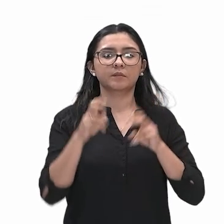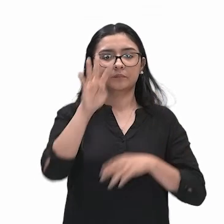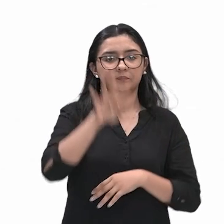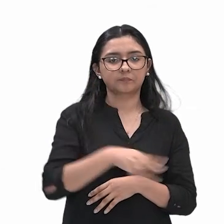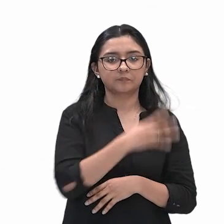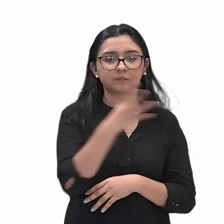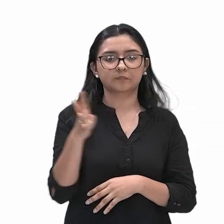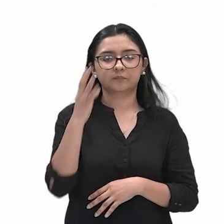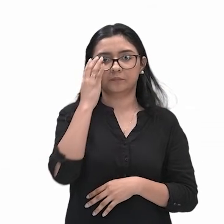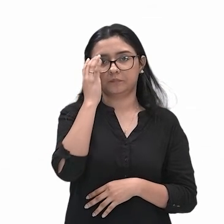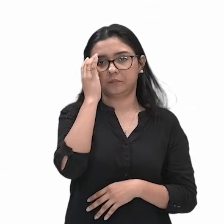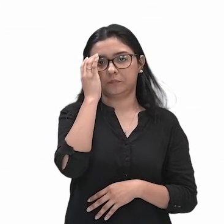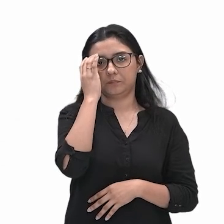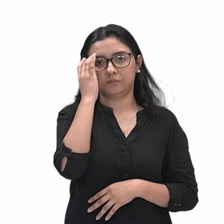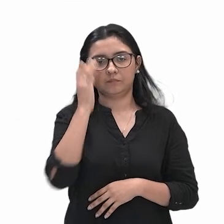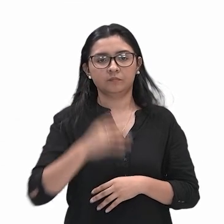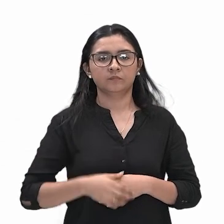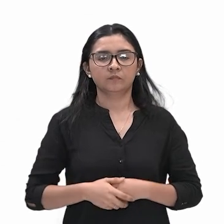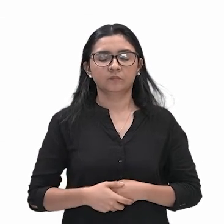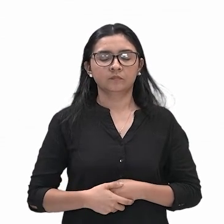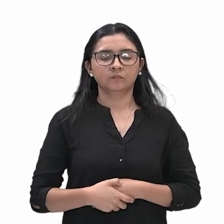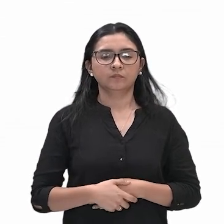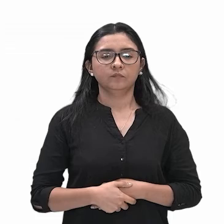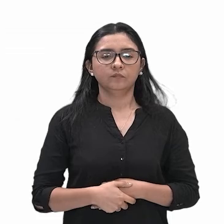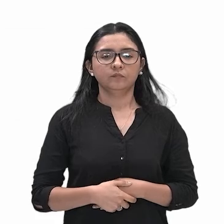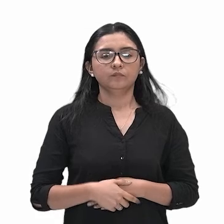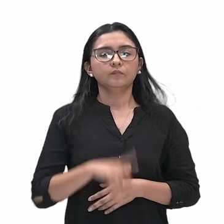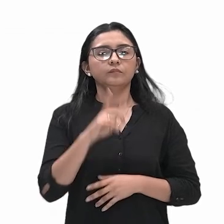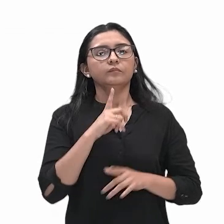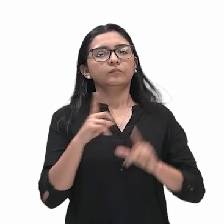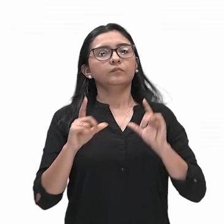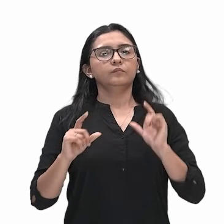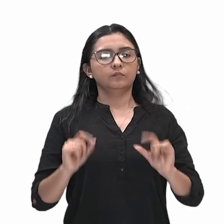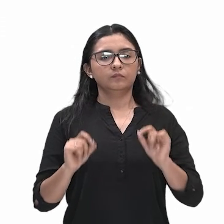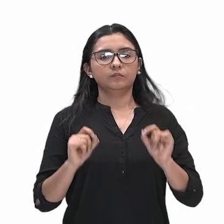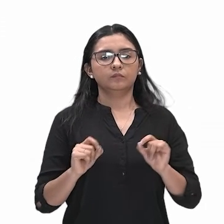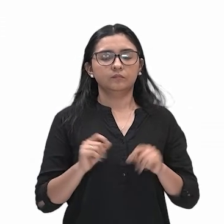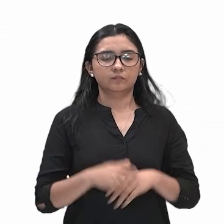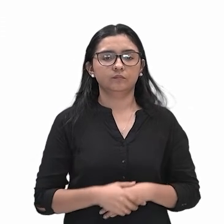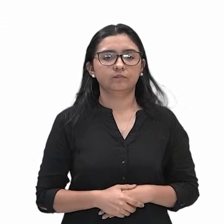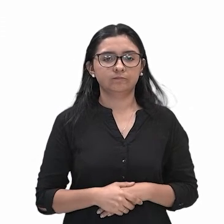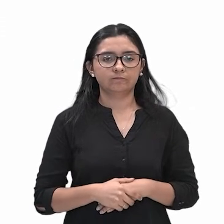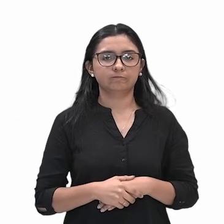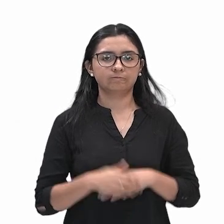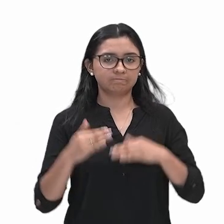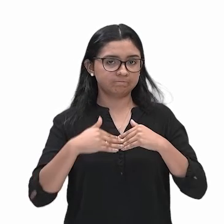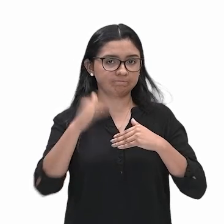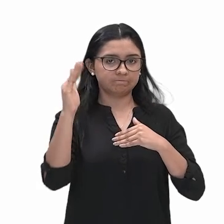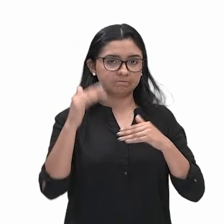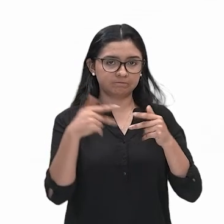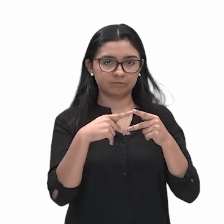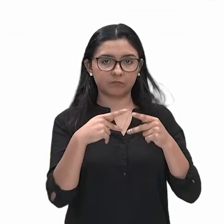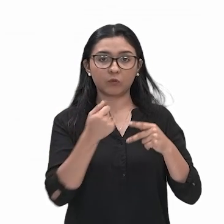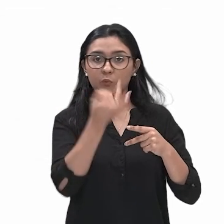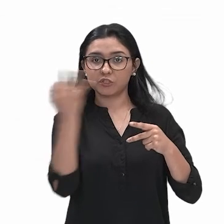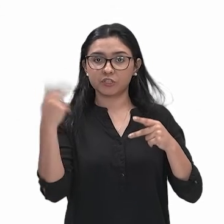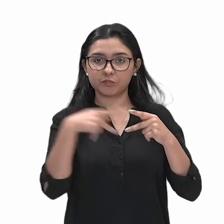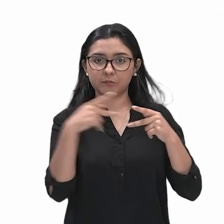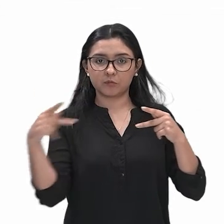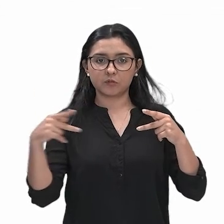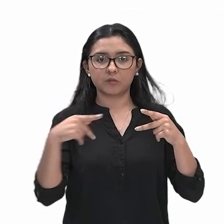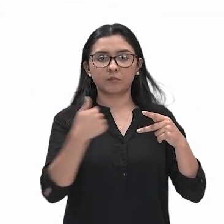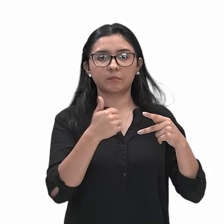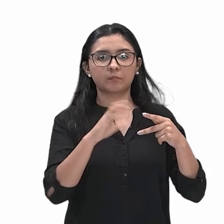uma tabela, né? E aí nós temos os grandes campeões mesmo de quantidade, né, de